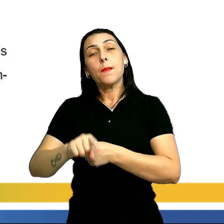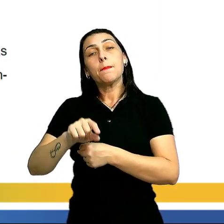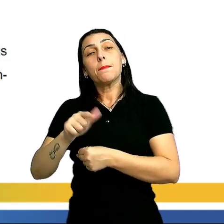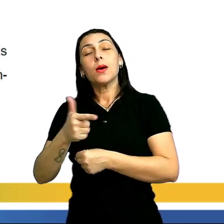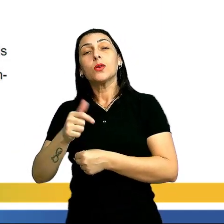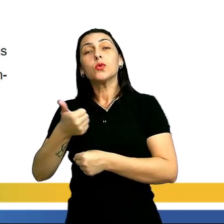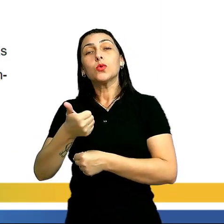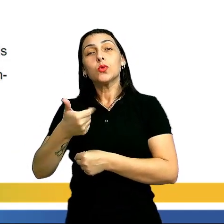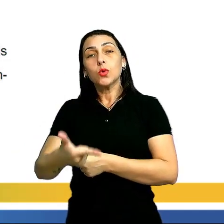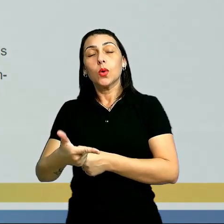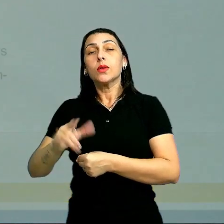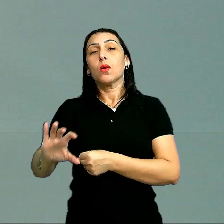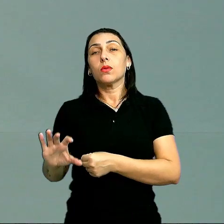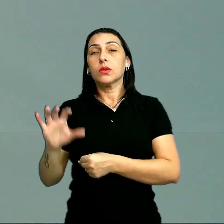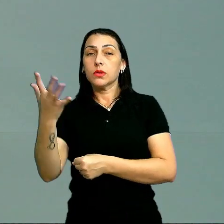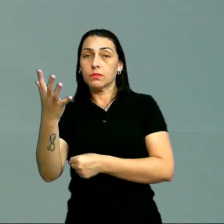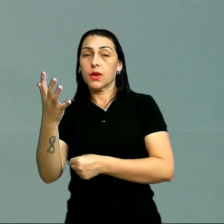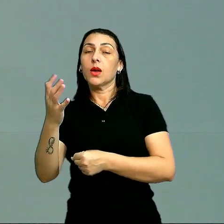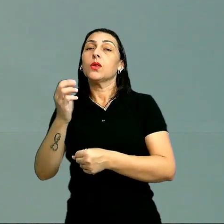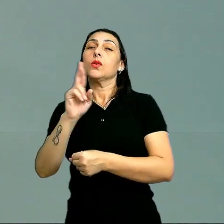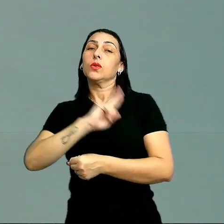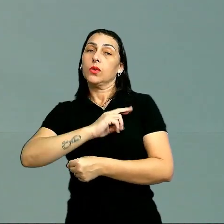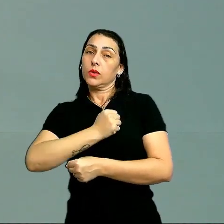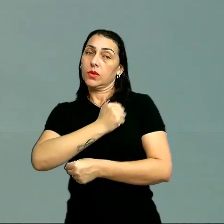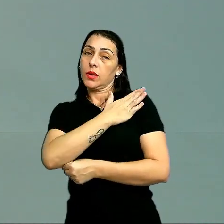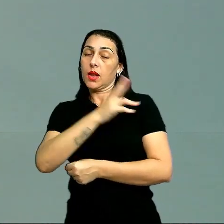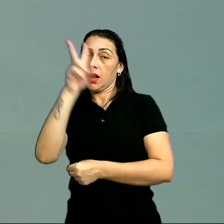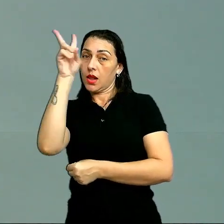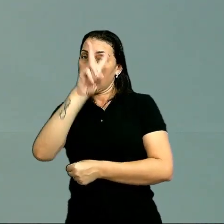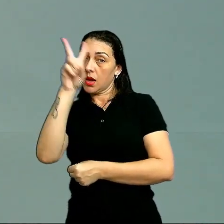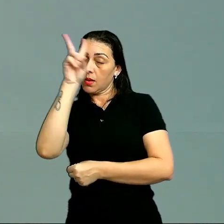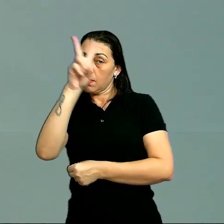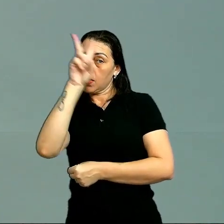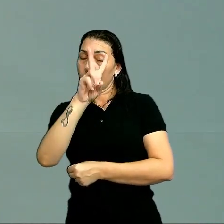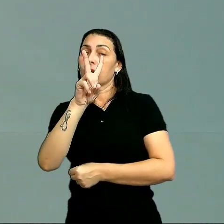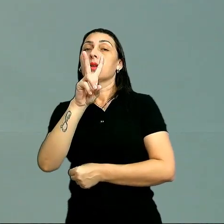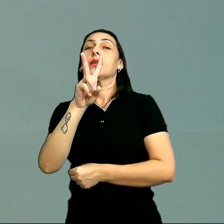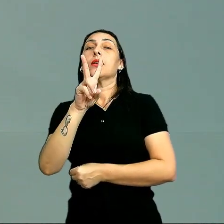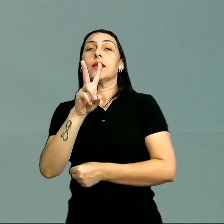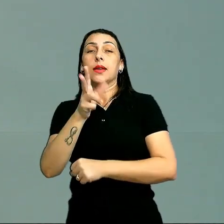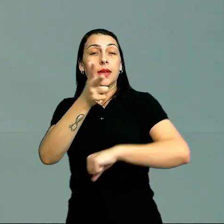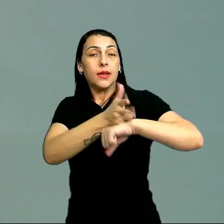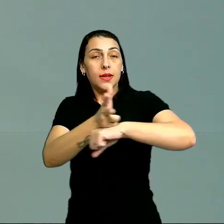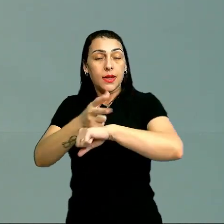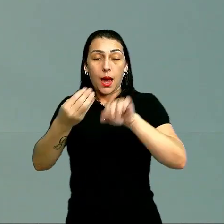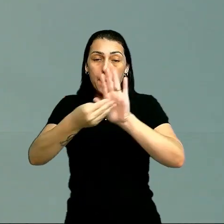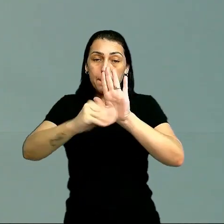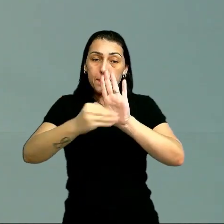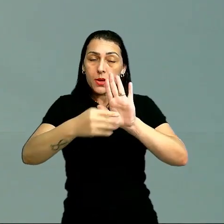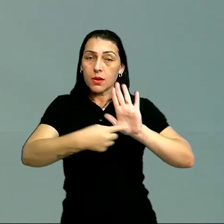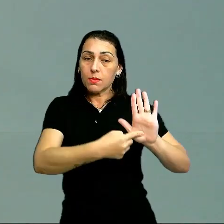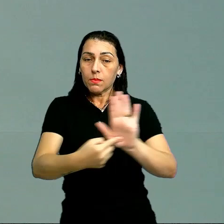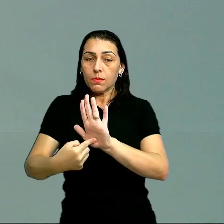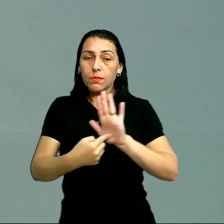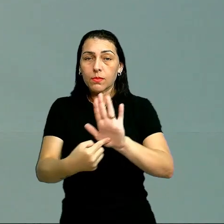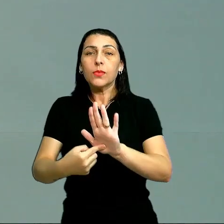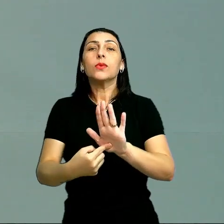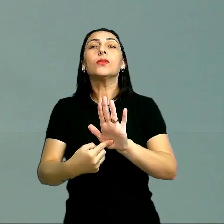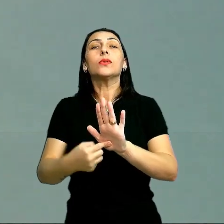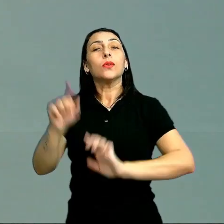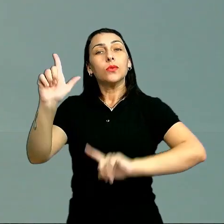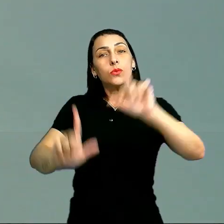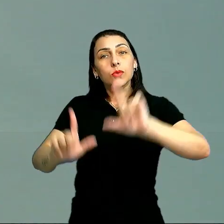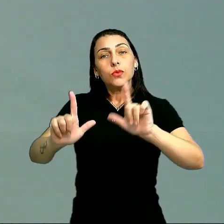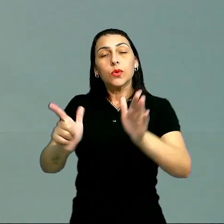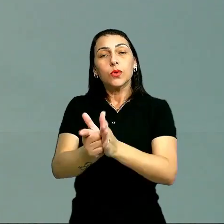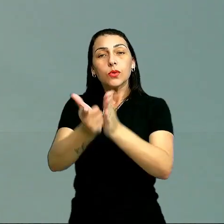menos 12 casos. Lembrando que foram 12 casos que a grande mídia colocou aí nas